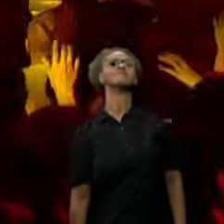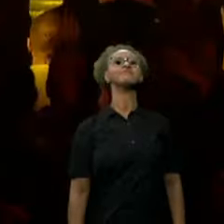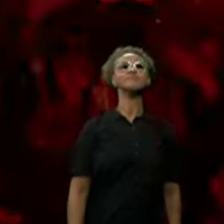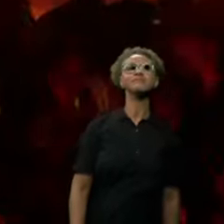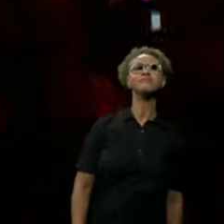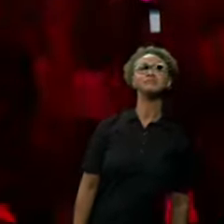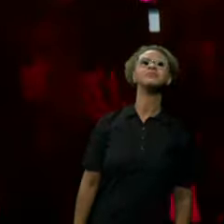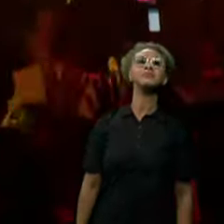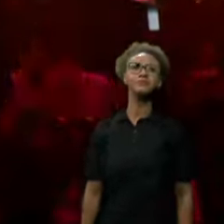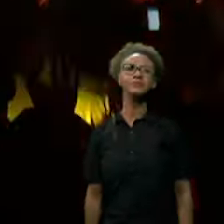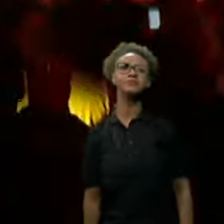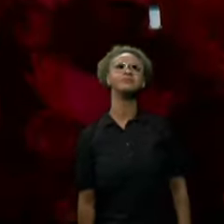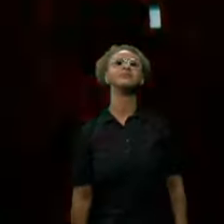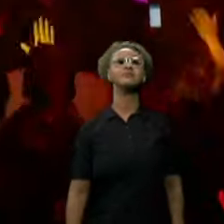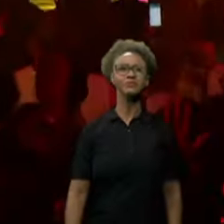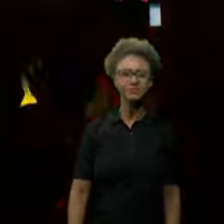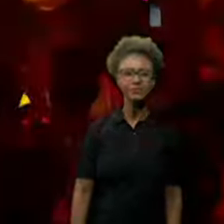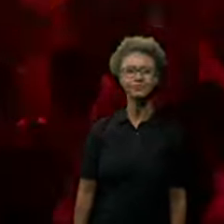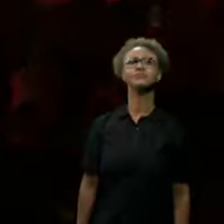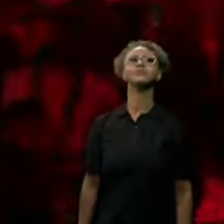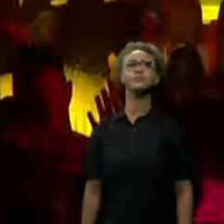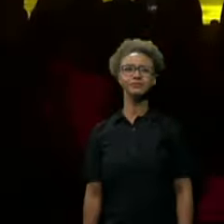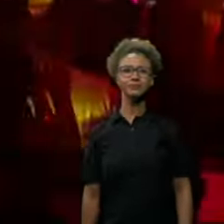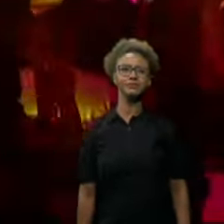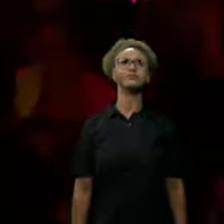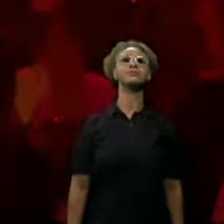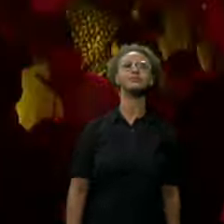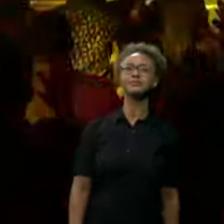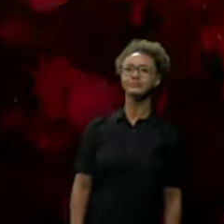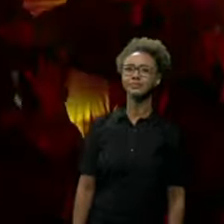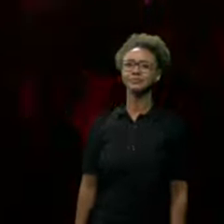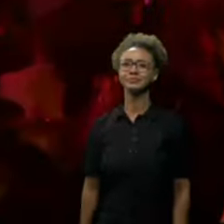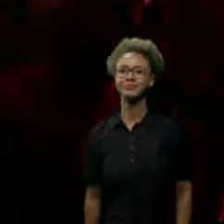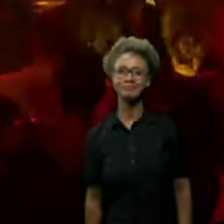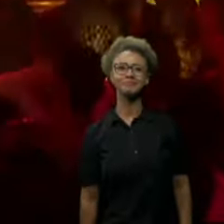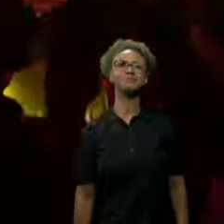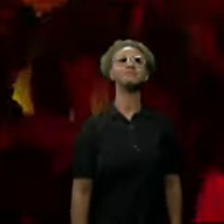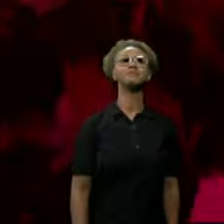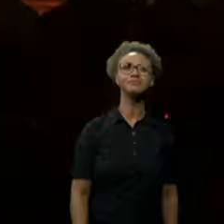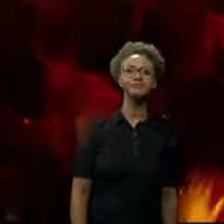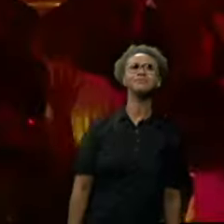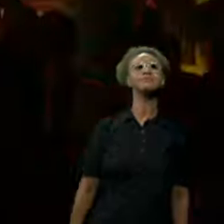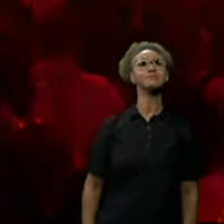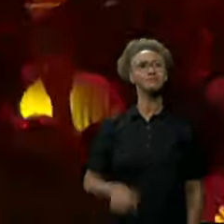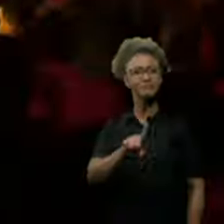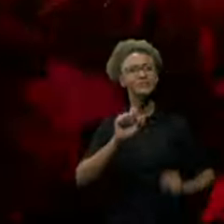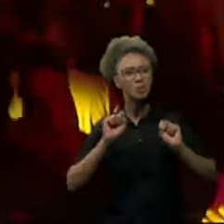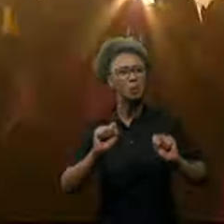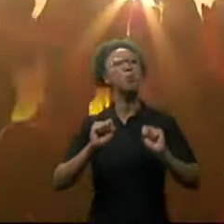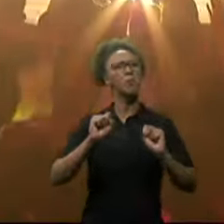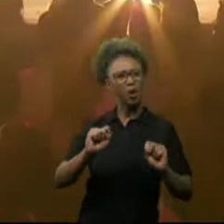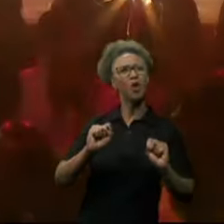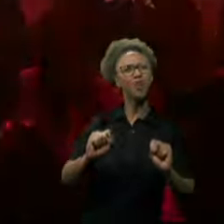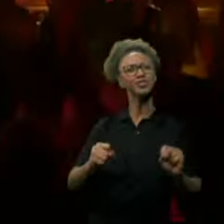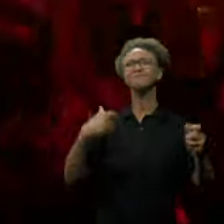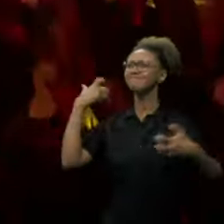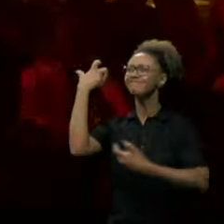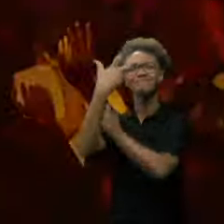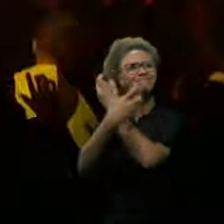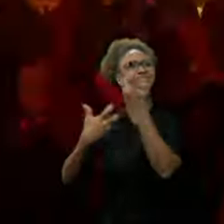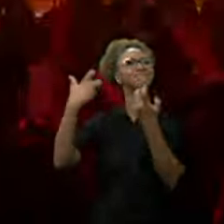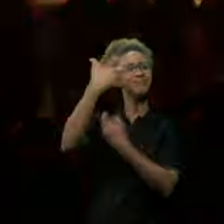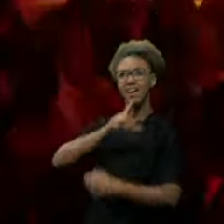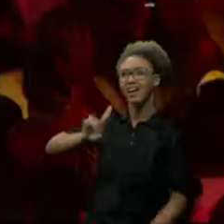E aí e nessa tua avó e